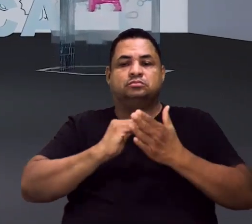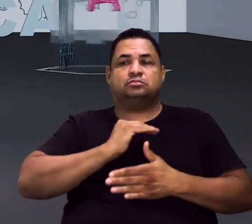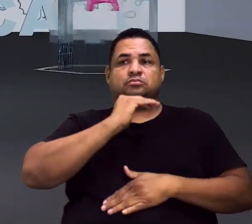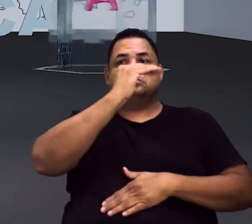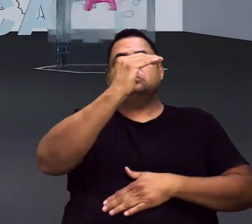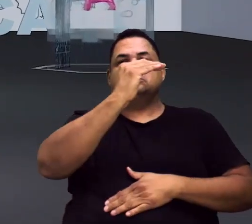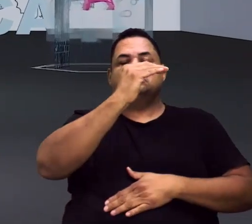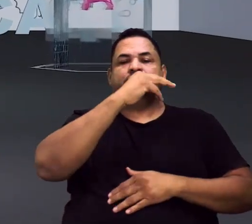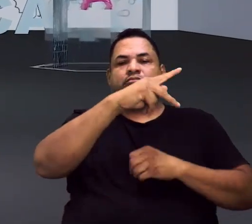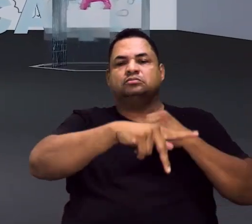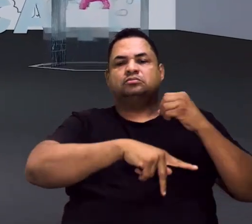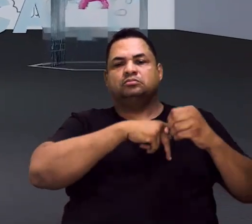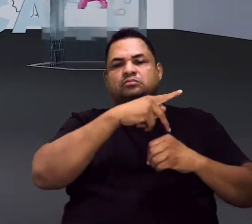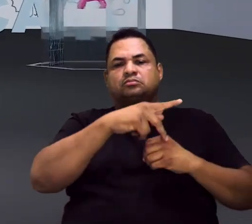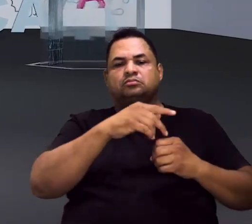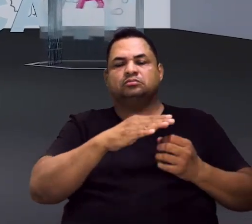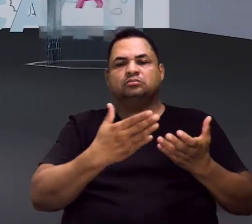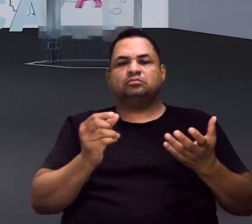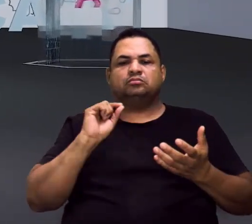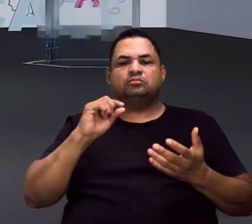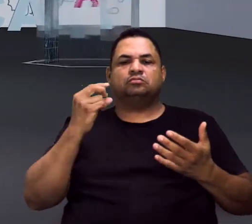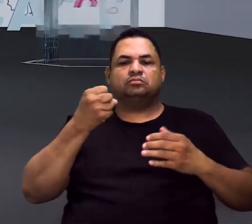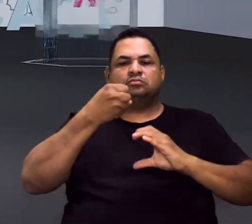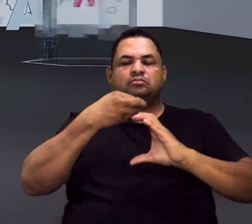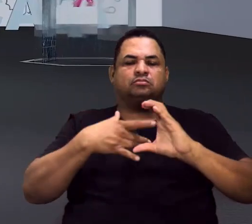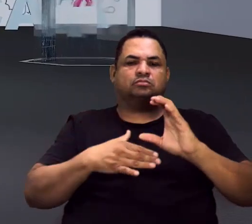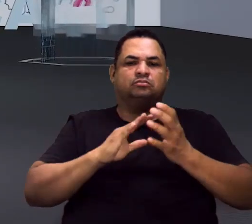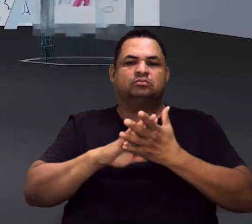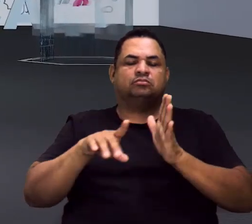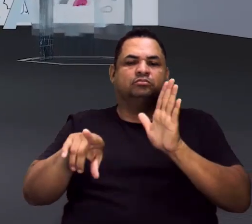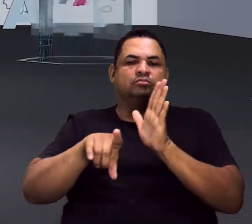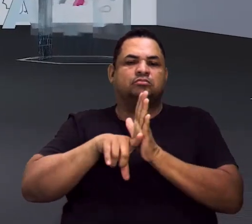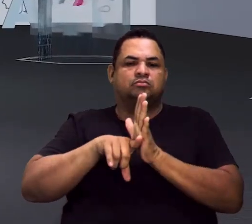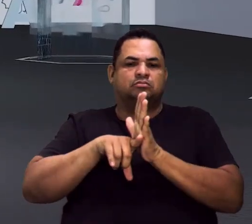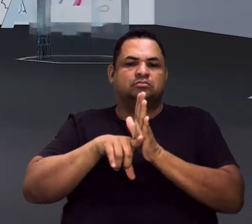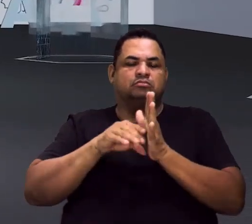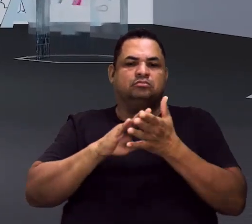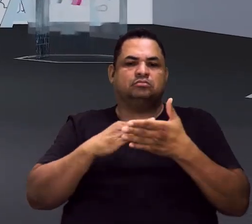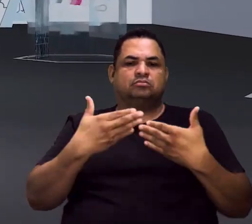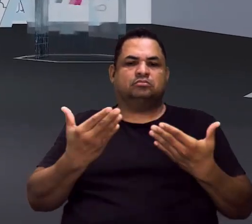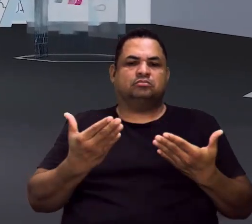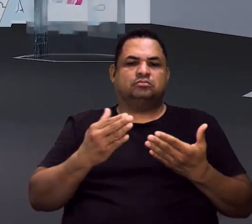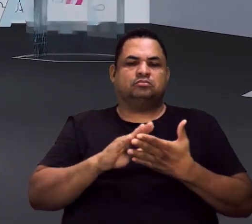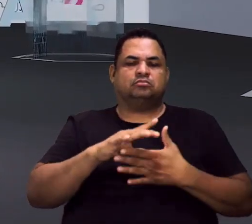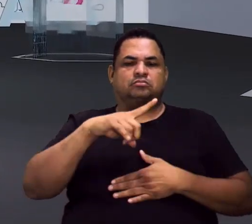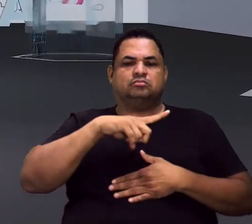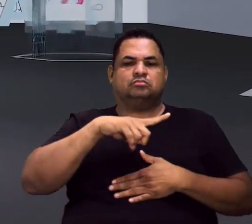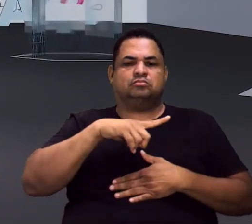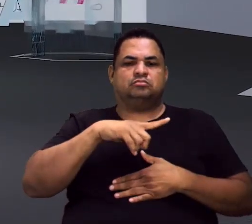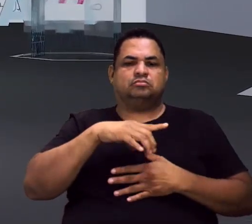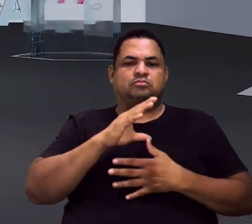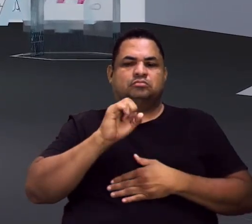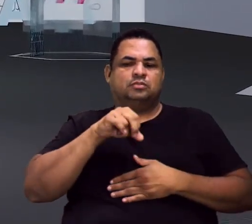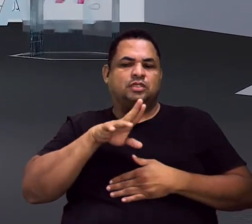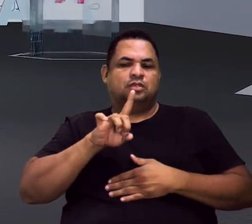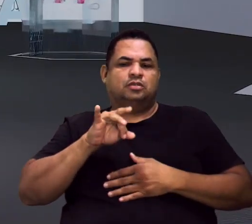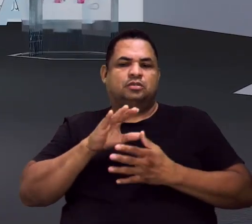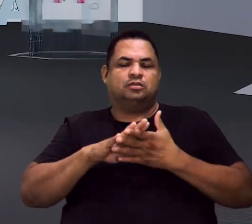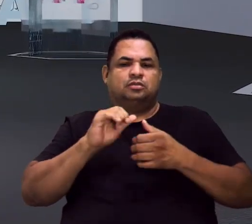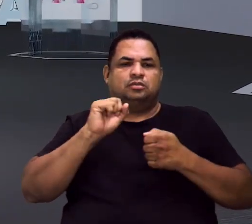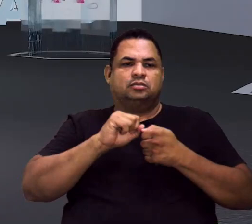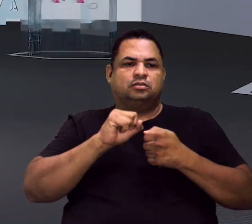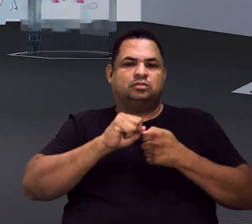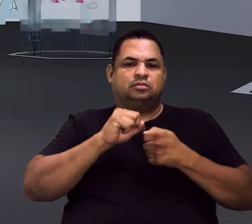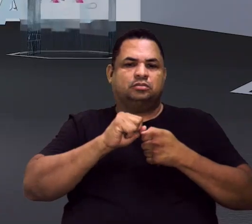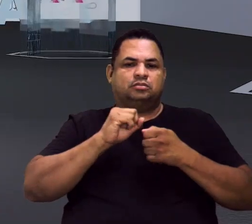do que o de prótons. E aí que caracteriza carga negativa, onde você tem um ânion. Para fazer